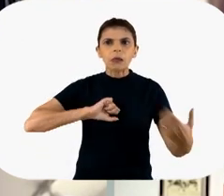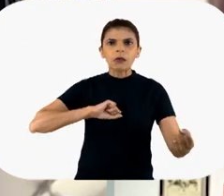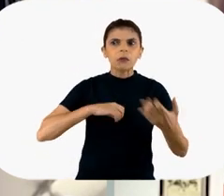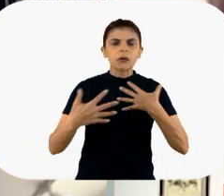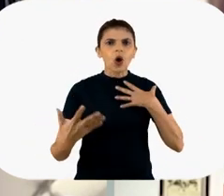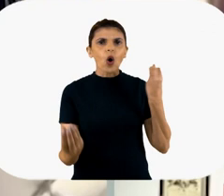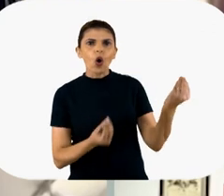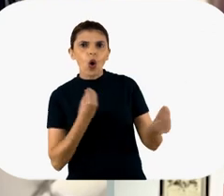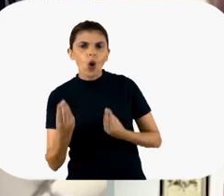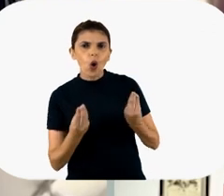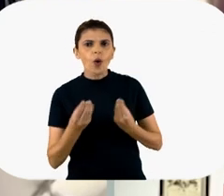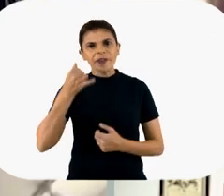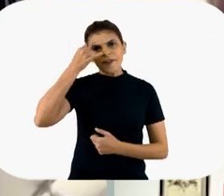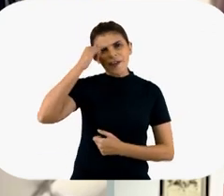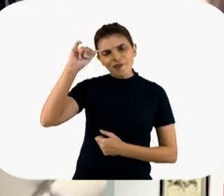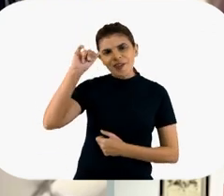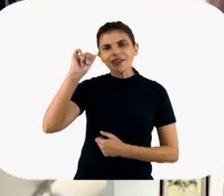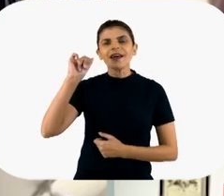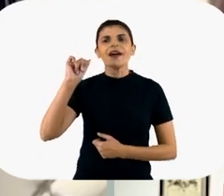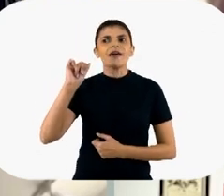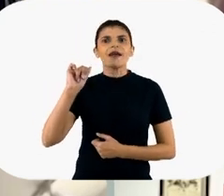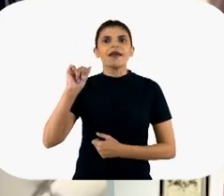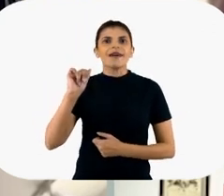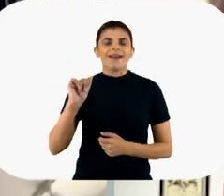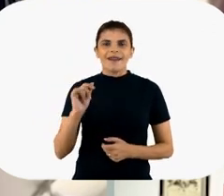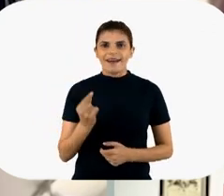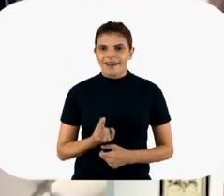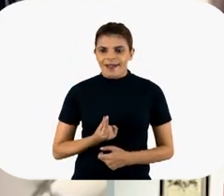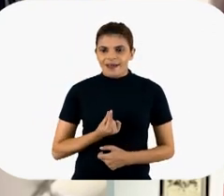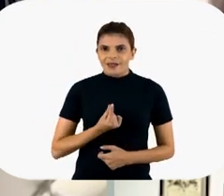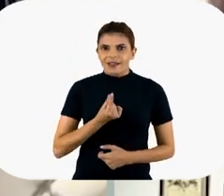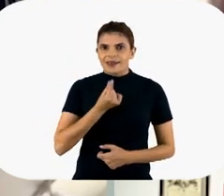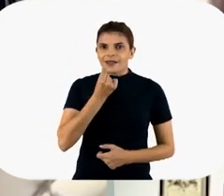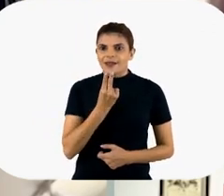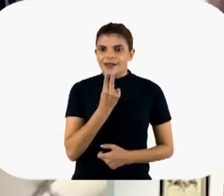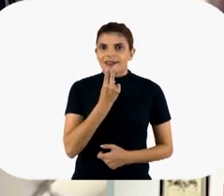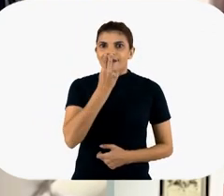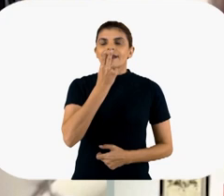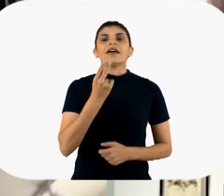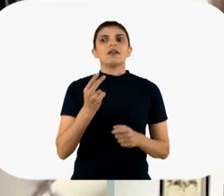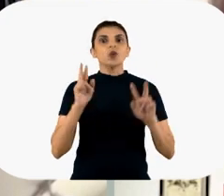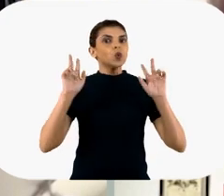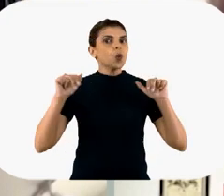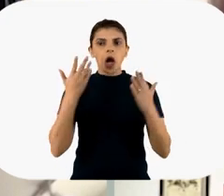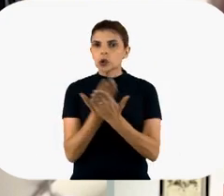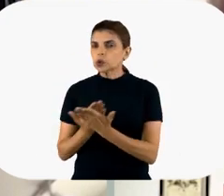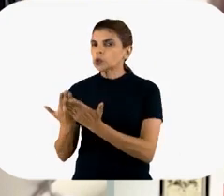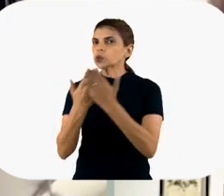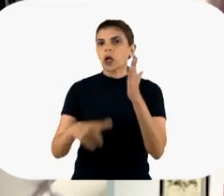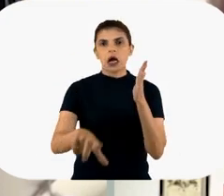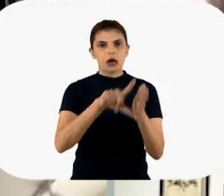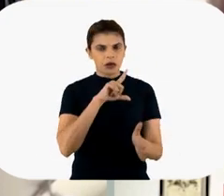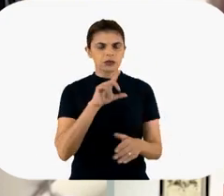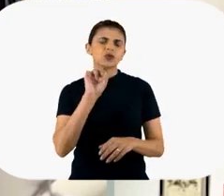não invasiva, evitar catéter nasal de alto fluxo, e isso nunca foi estudado sistematicamente. E só para a gente lembrar